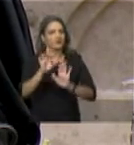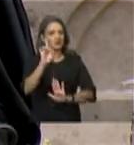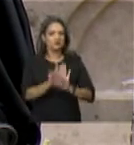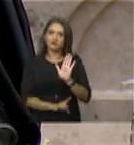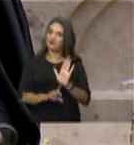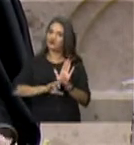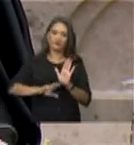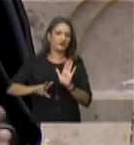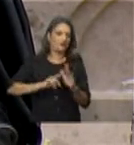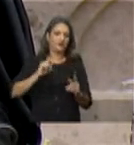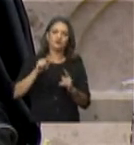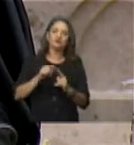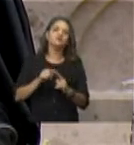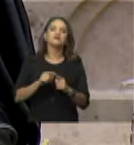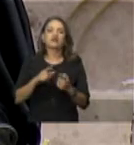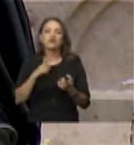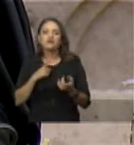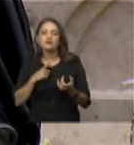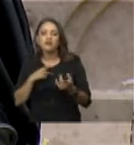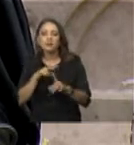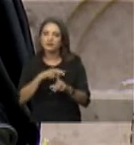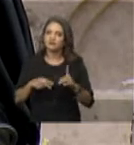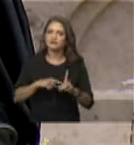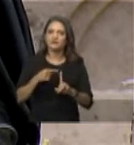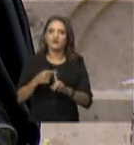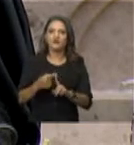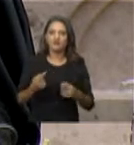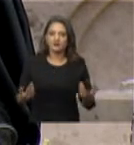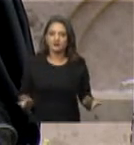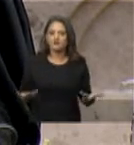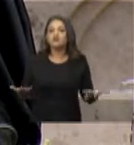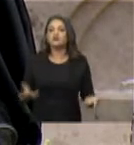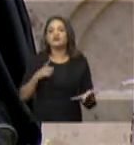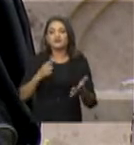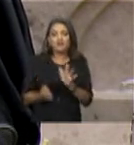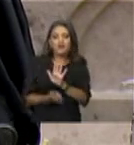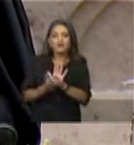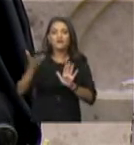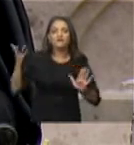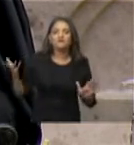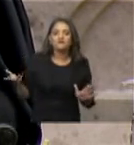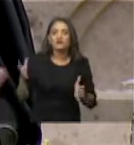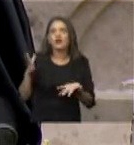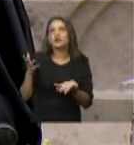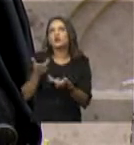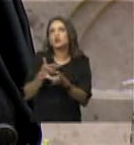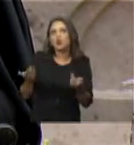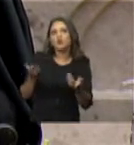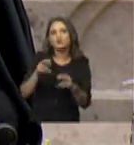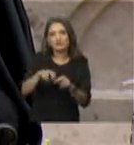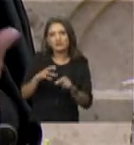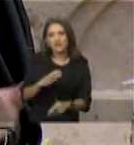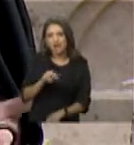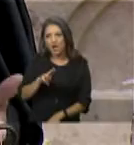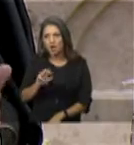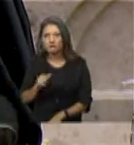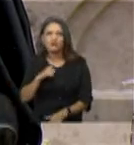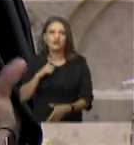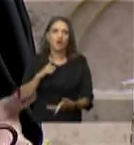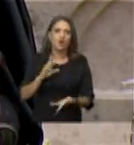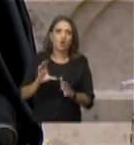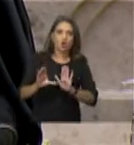ponto de vista positivado mas nós temos inúmeros institutos causalistas como o Código de Defesa do Consumidor dentre Outros